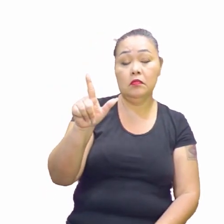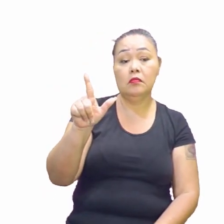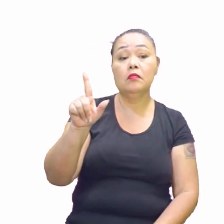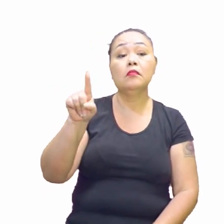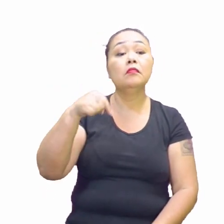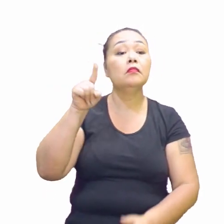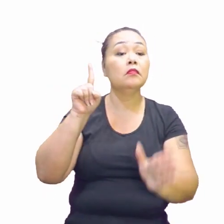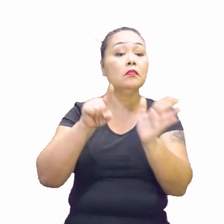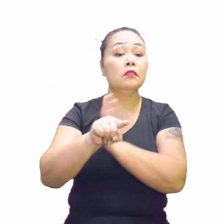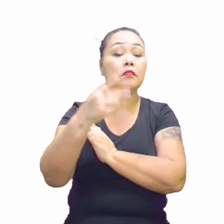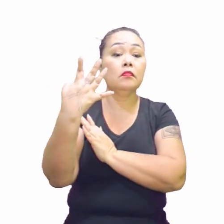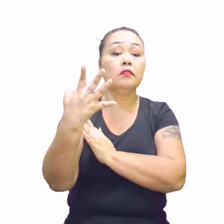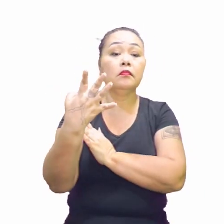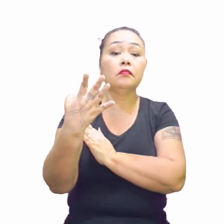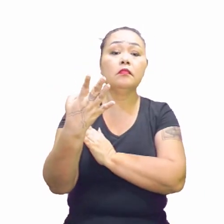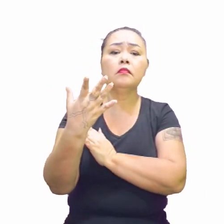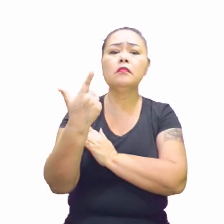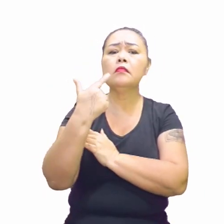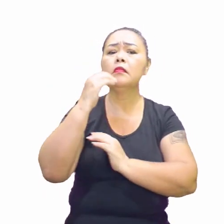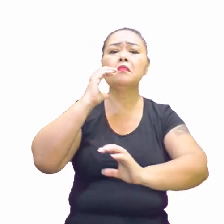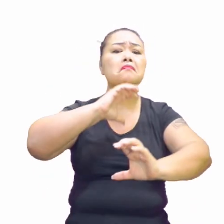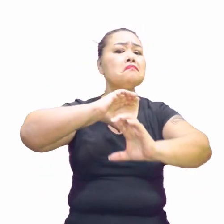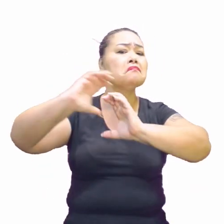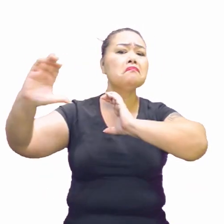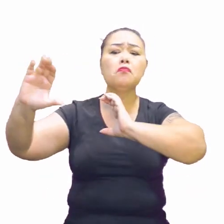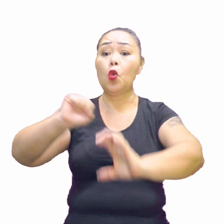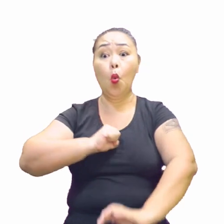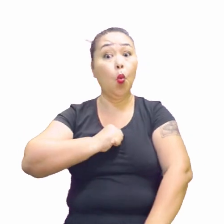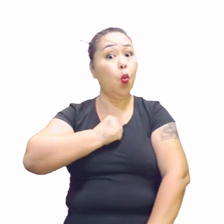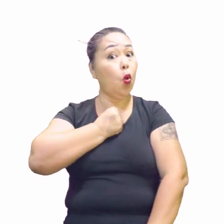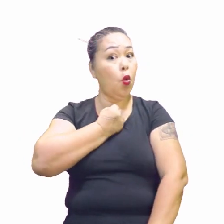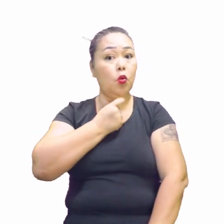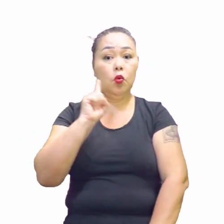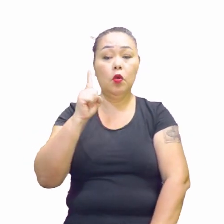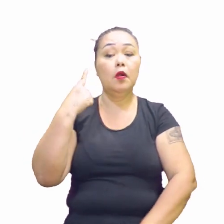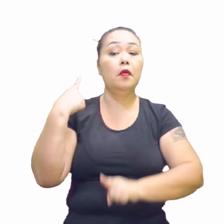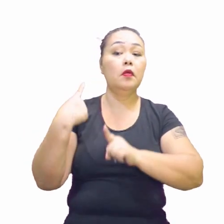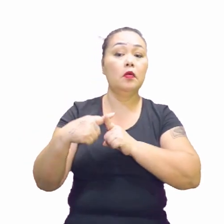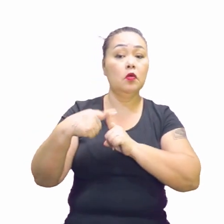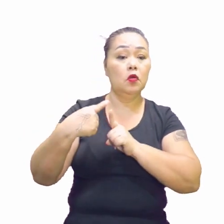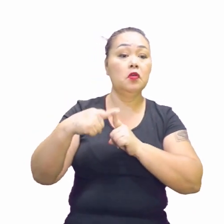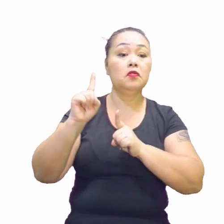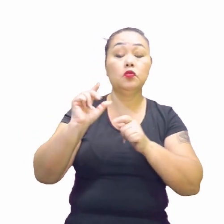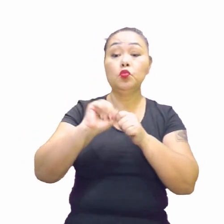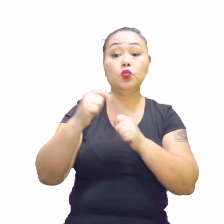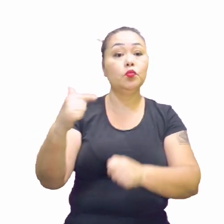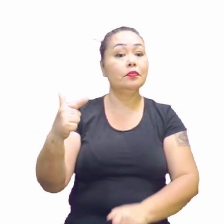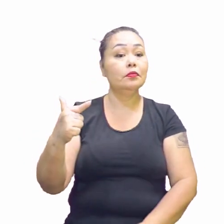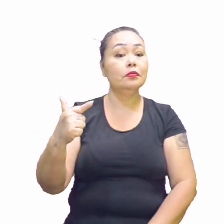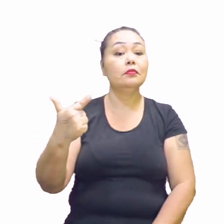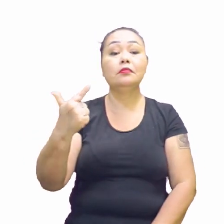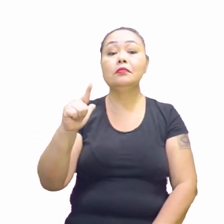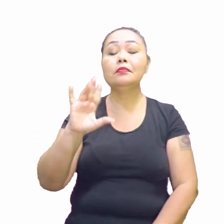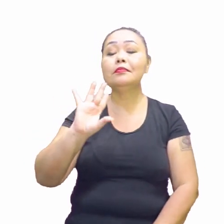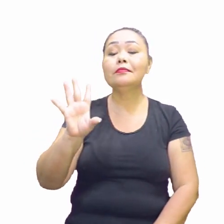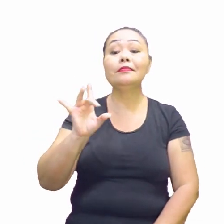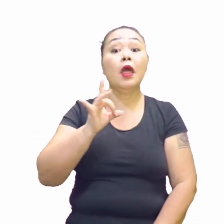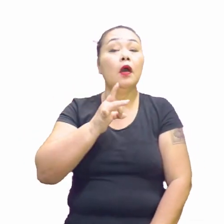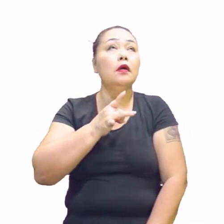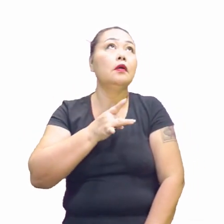terceirando, a quarta questão. Não cantaremos o ódio, porque esse não existe.